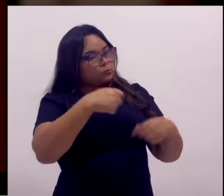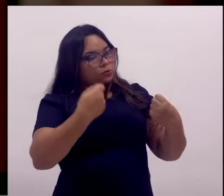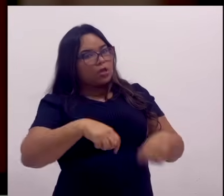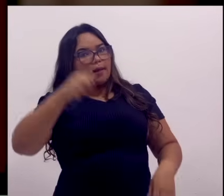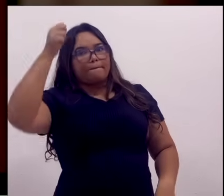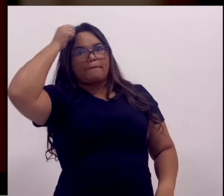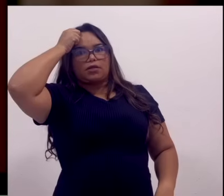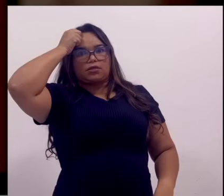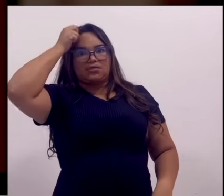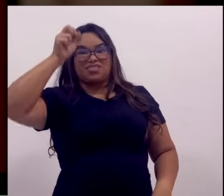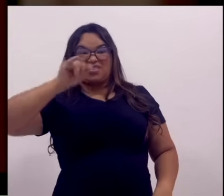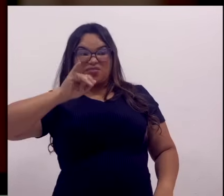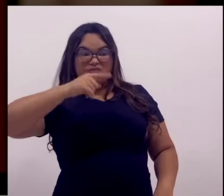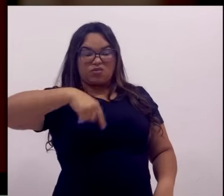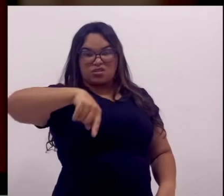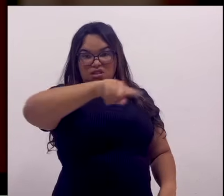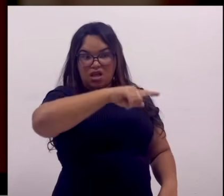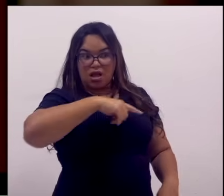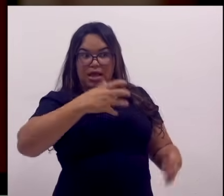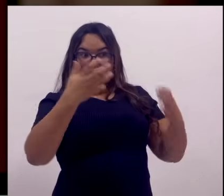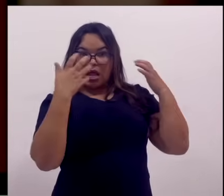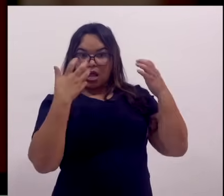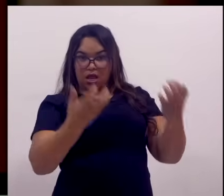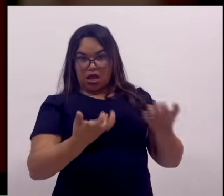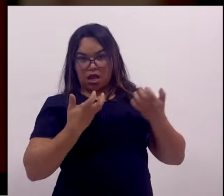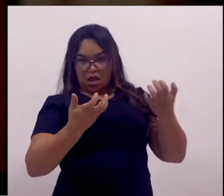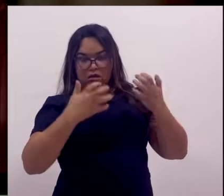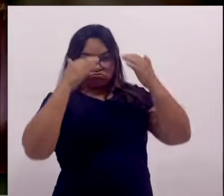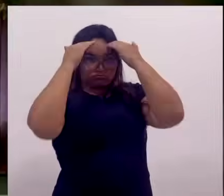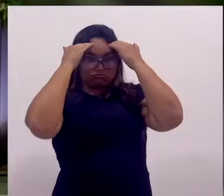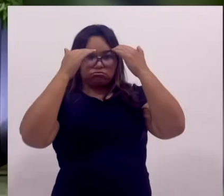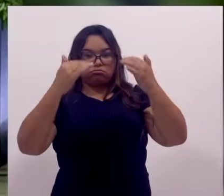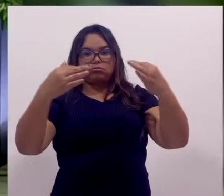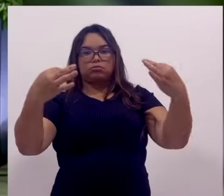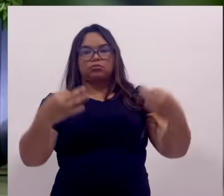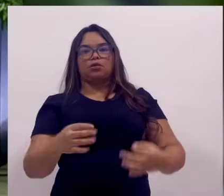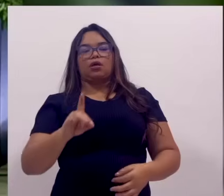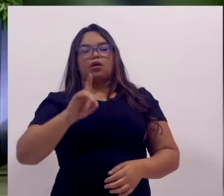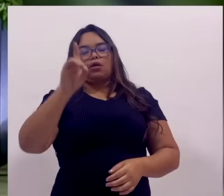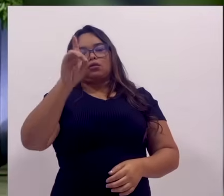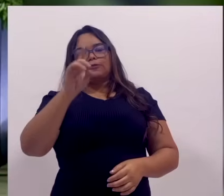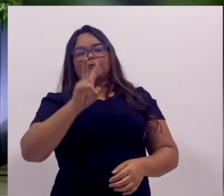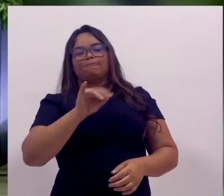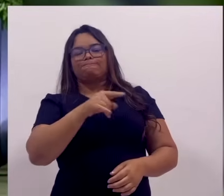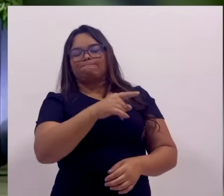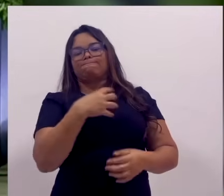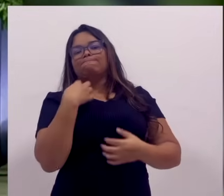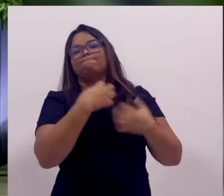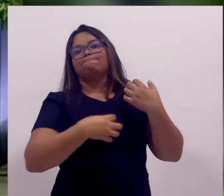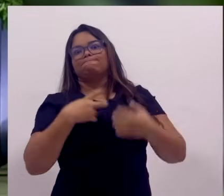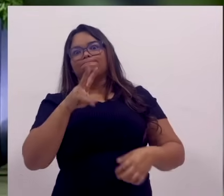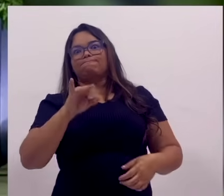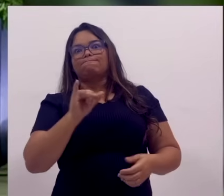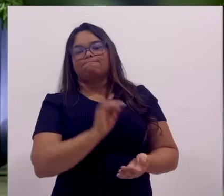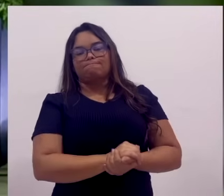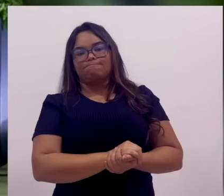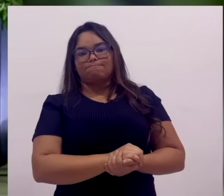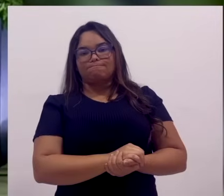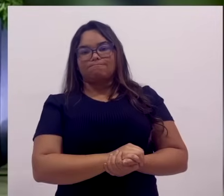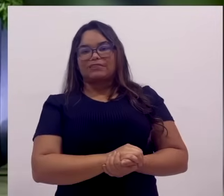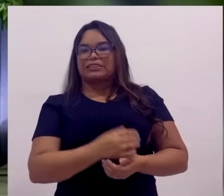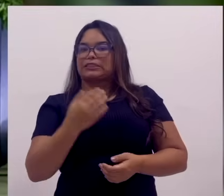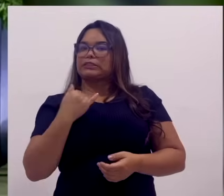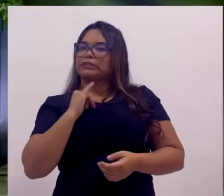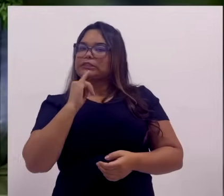e castigo. Sede zelosos, portanto, e arrependei-vos. Então, se vocês querem fazer o que é certo, Deus